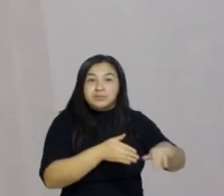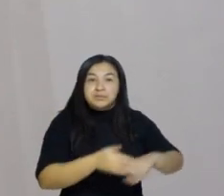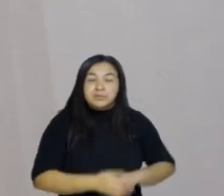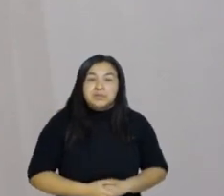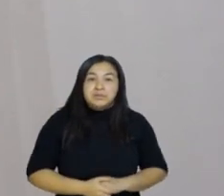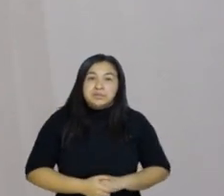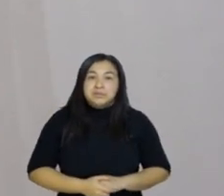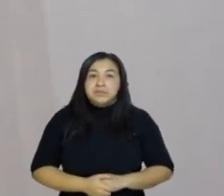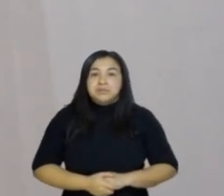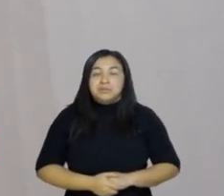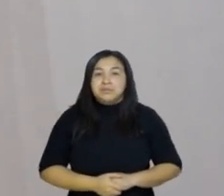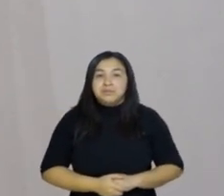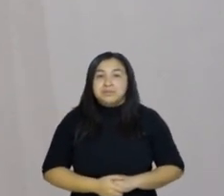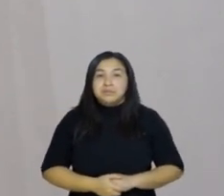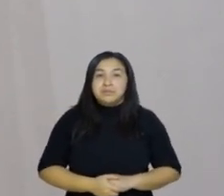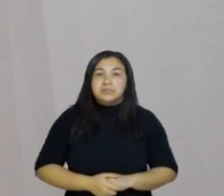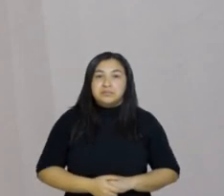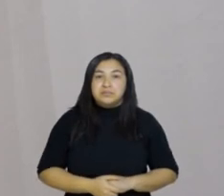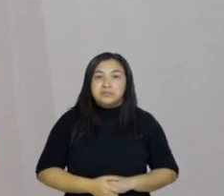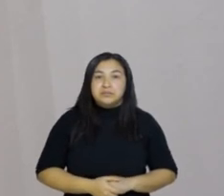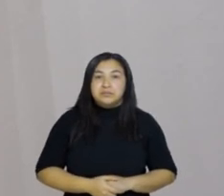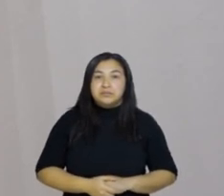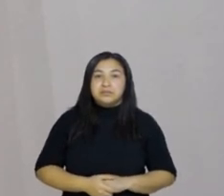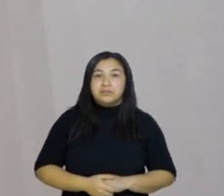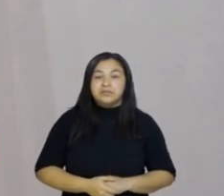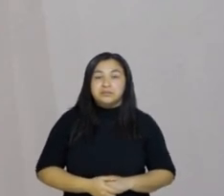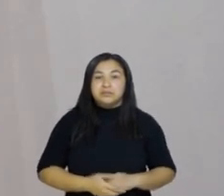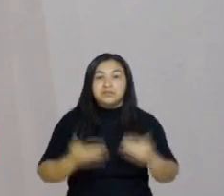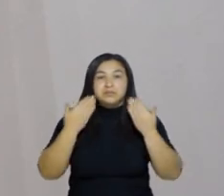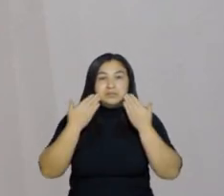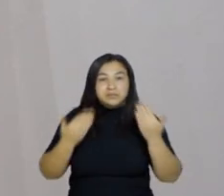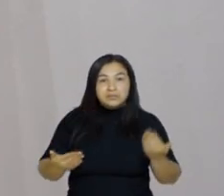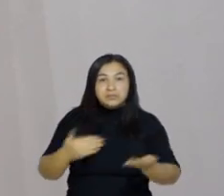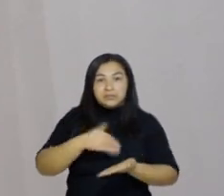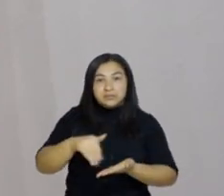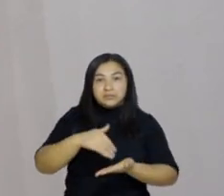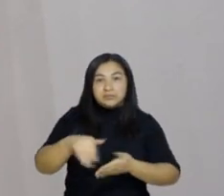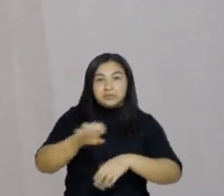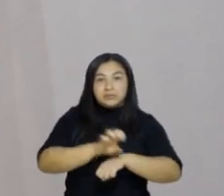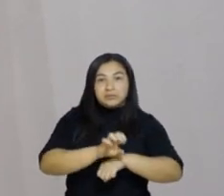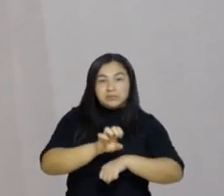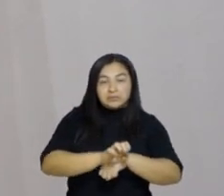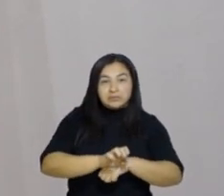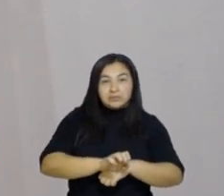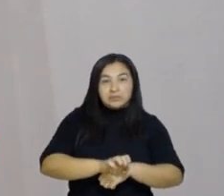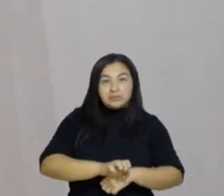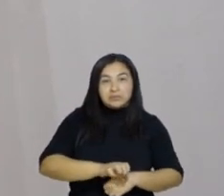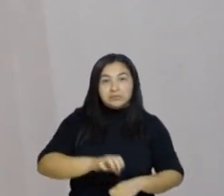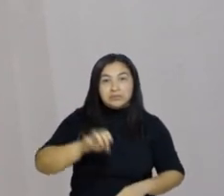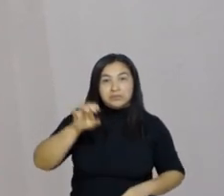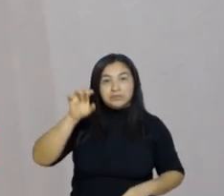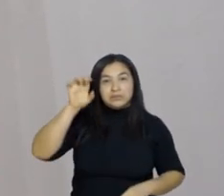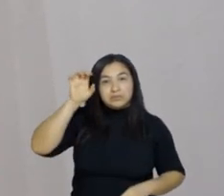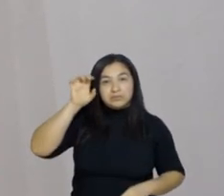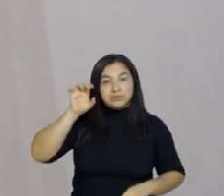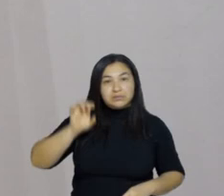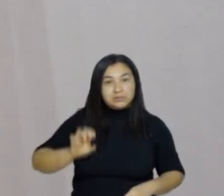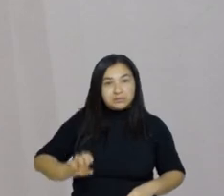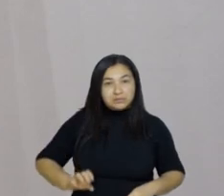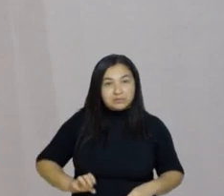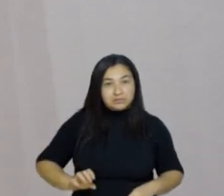a apresentação da secretária de Saúde do Estado, na terça-feira aqui, na Comissão de